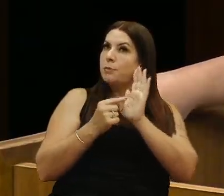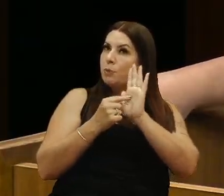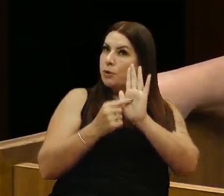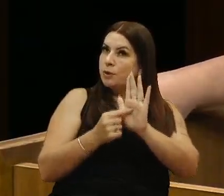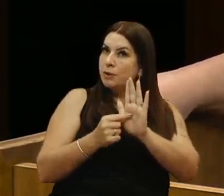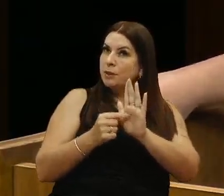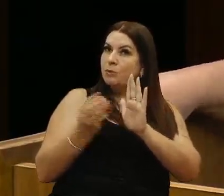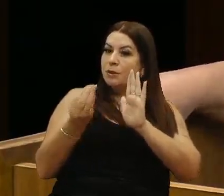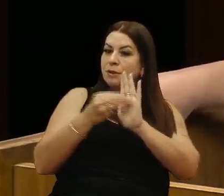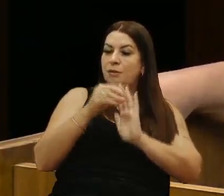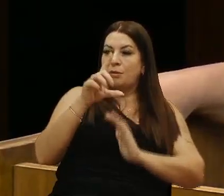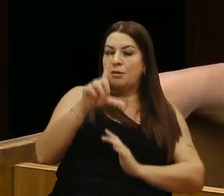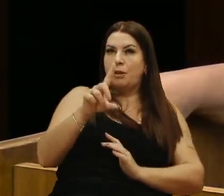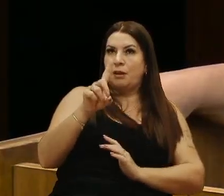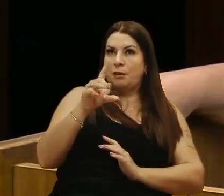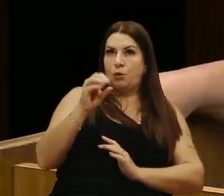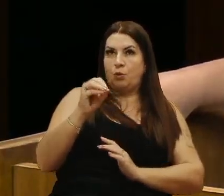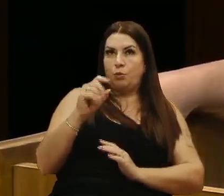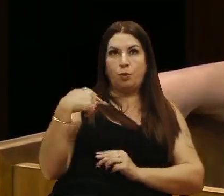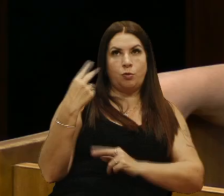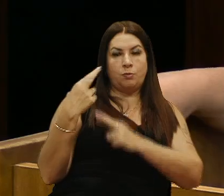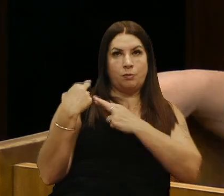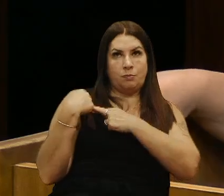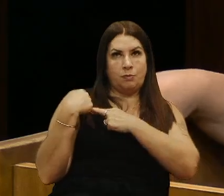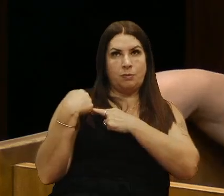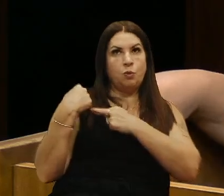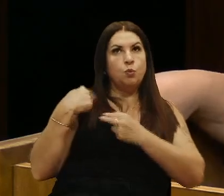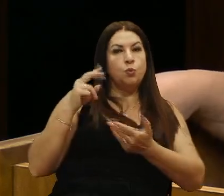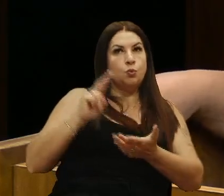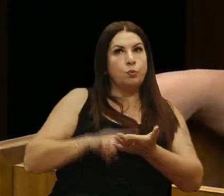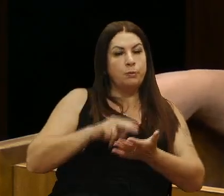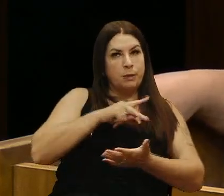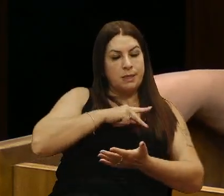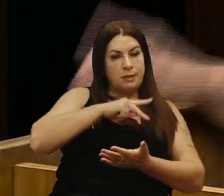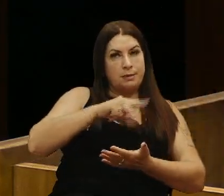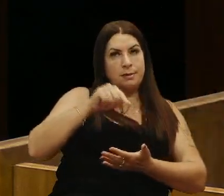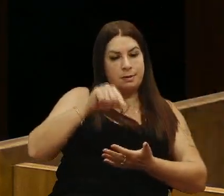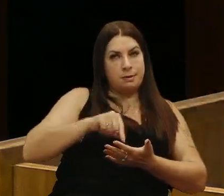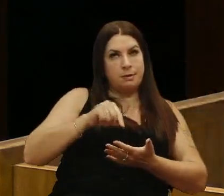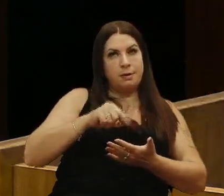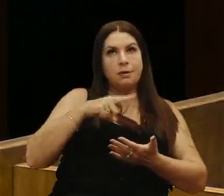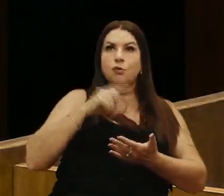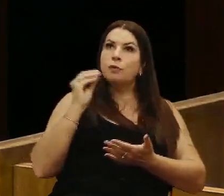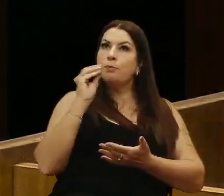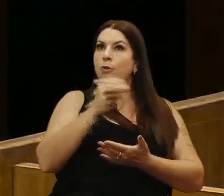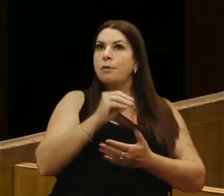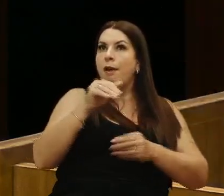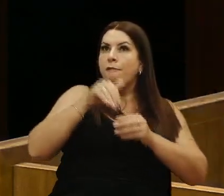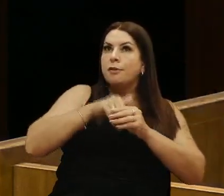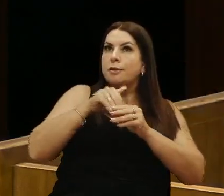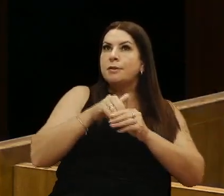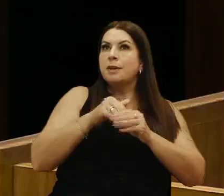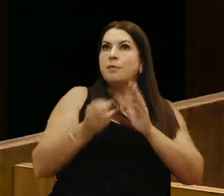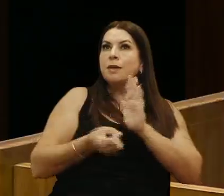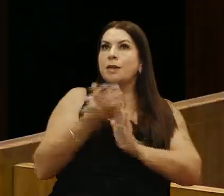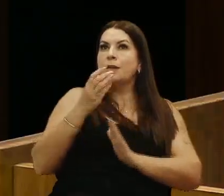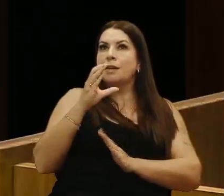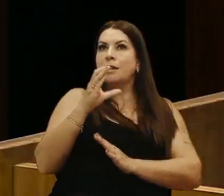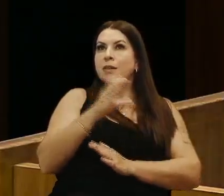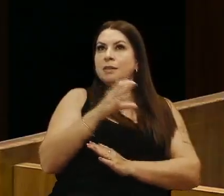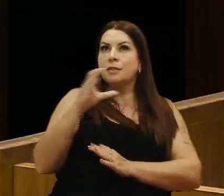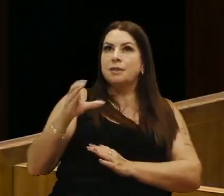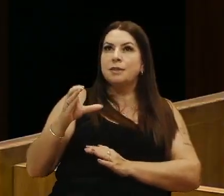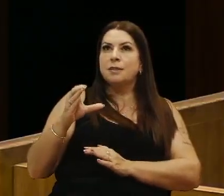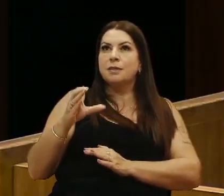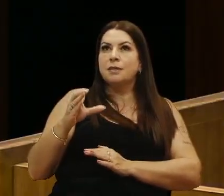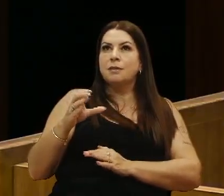na LDO, porque era o que nos cabia. Eu, quando assumi a presidência, tive que colocar em votação a criação de cargo de novo, porque foi